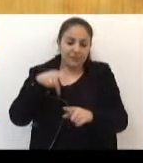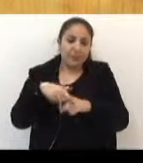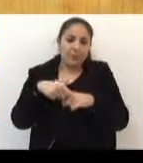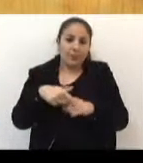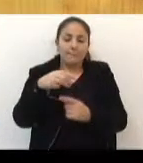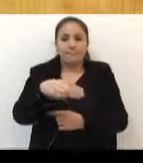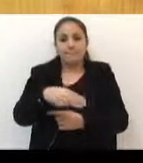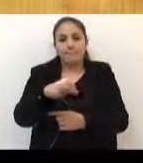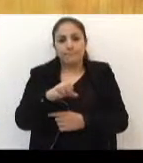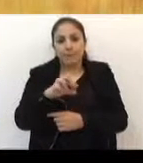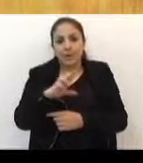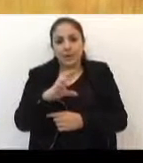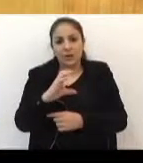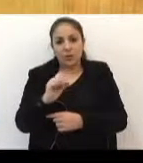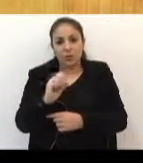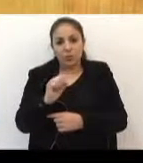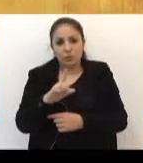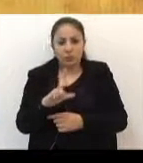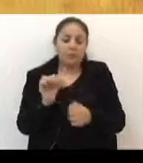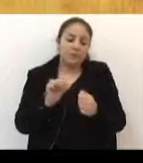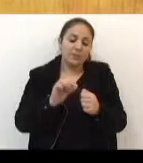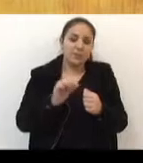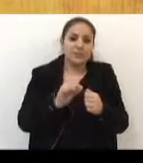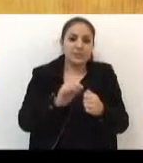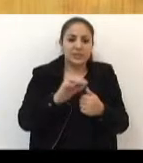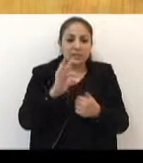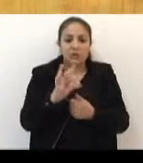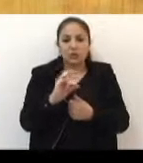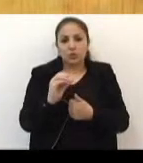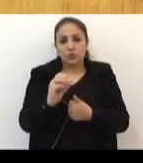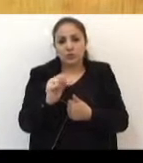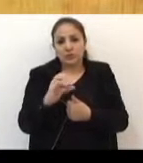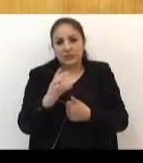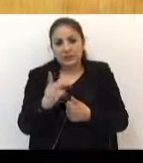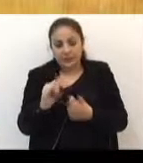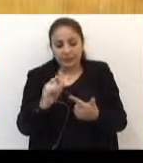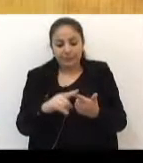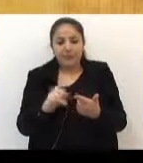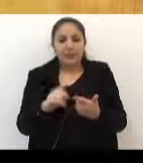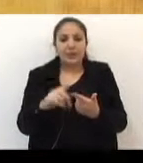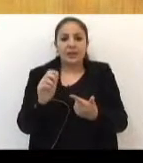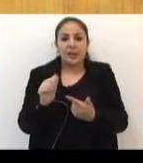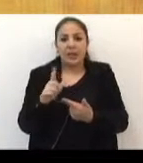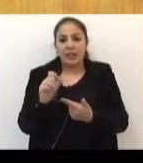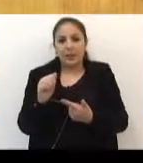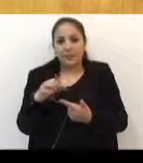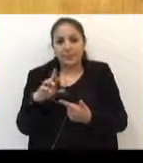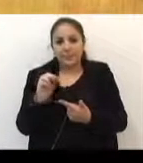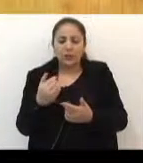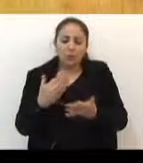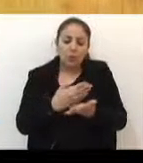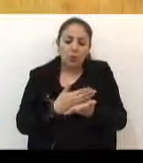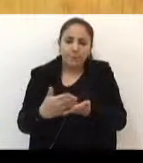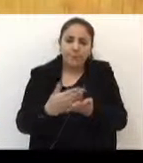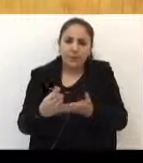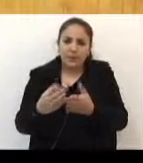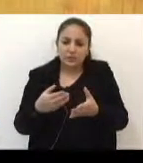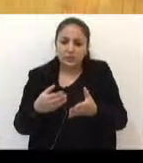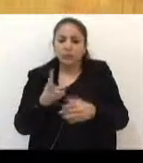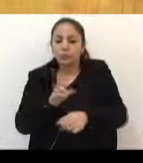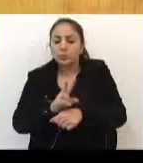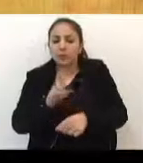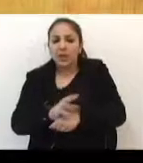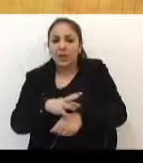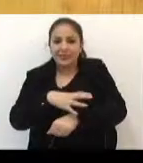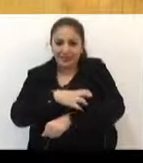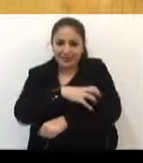trazer a tosquia e o alambrado. A tosquia é desde o início da criação das ovelhas, né? E hoje nós temos aí os